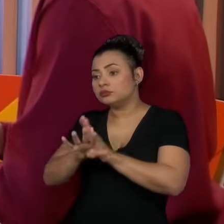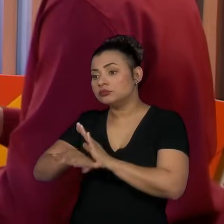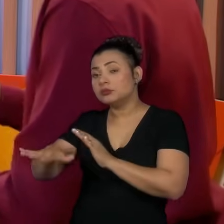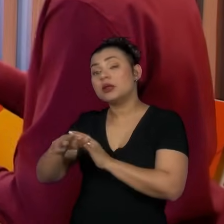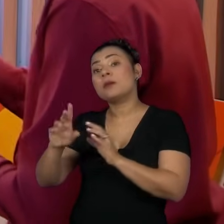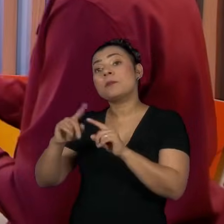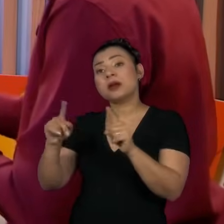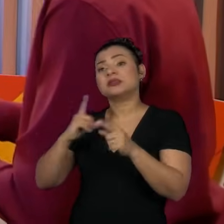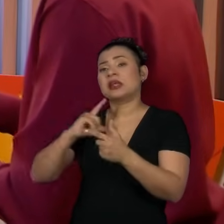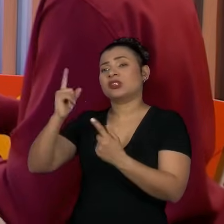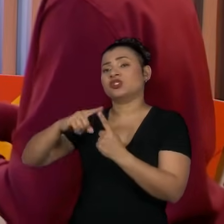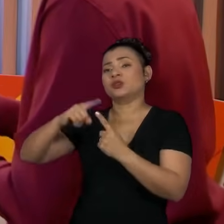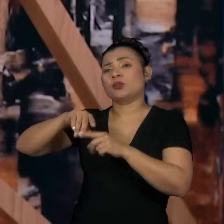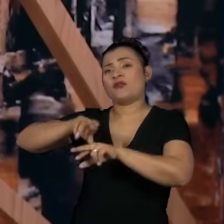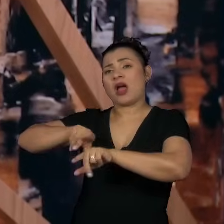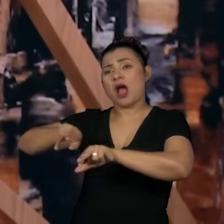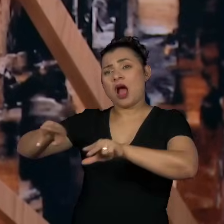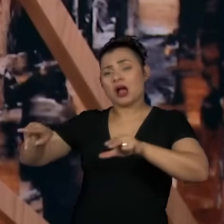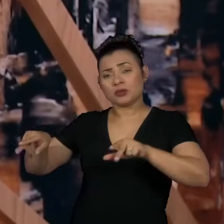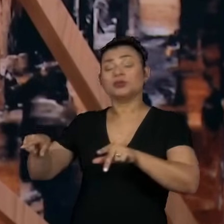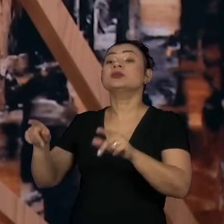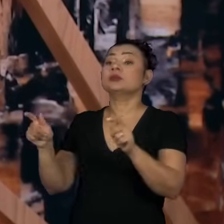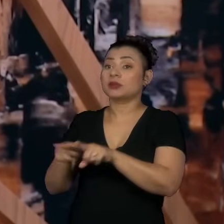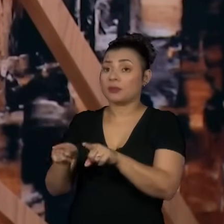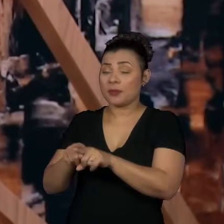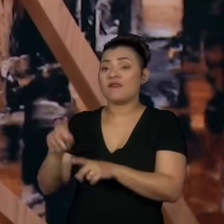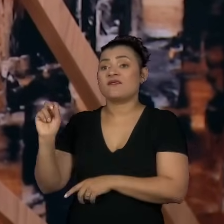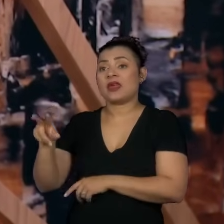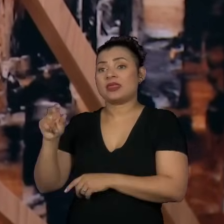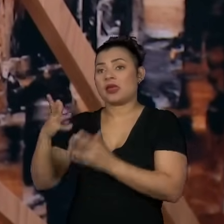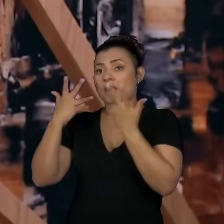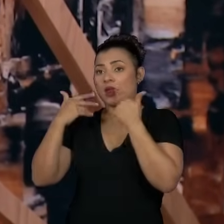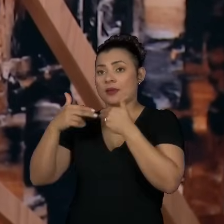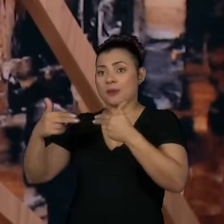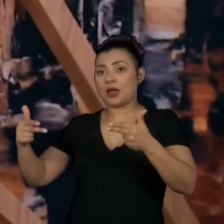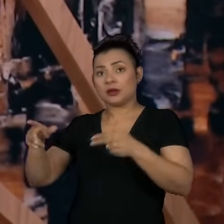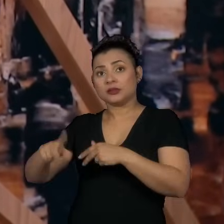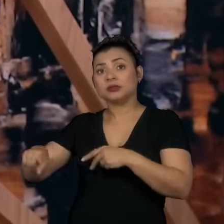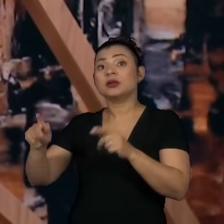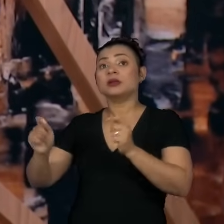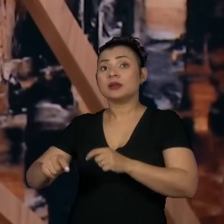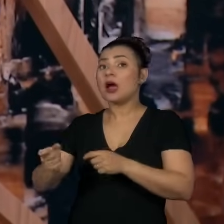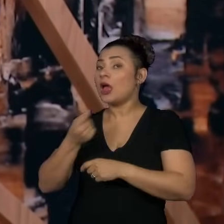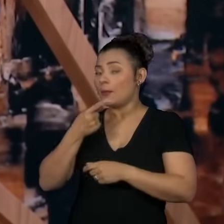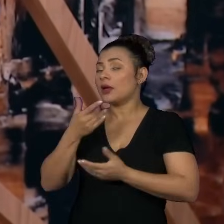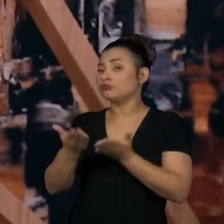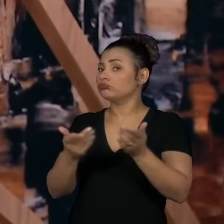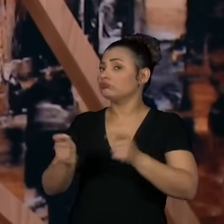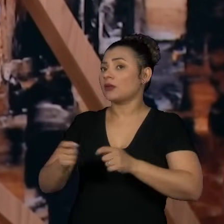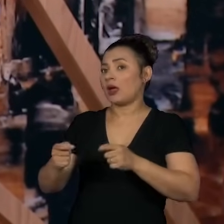A gente tem diversos outros usos de venenos de animais, né, que são utilizados para a produção de medicamentos. Bora agora